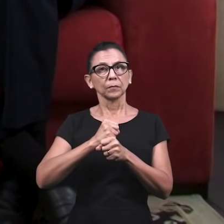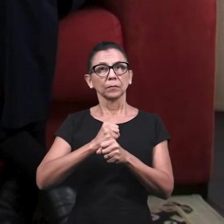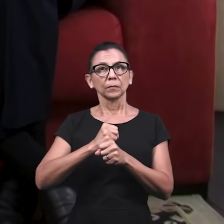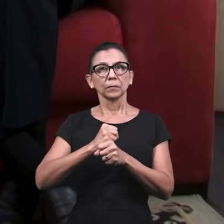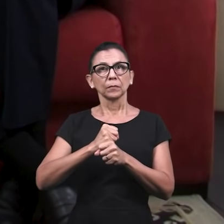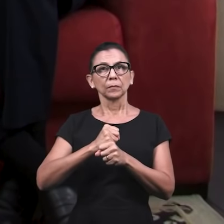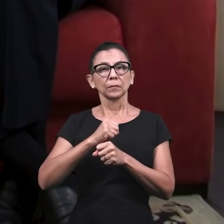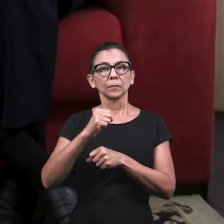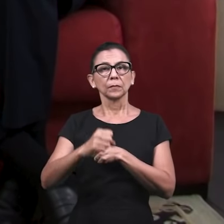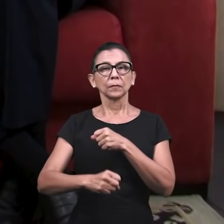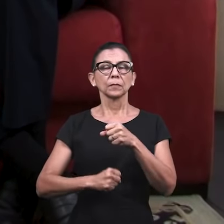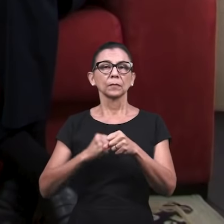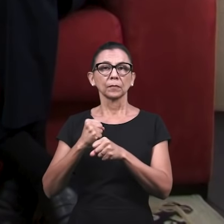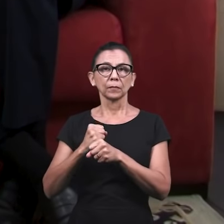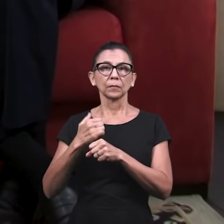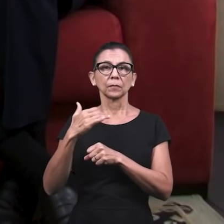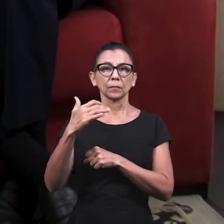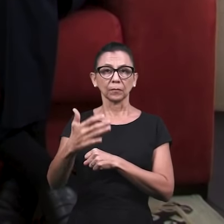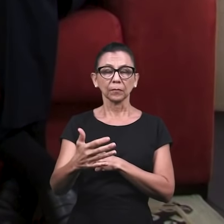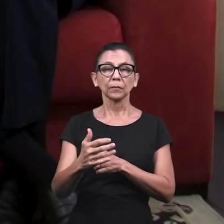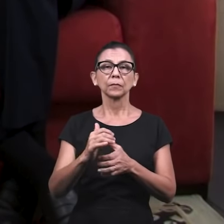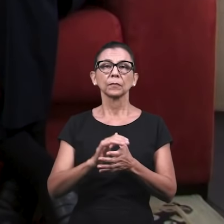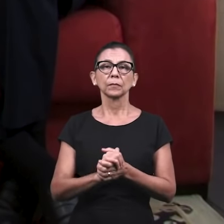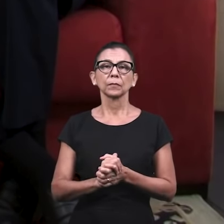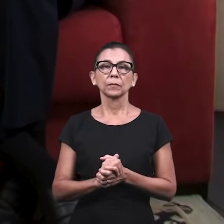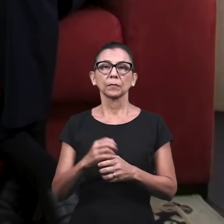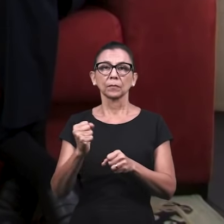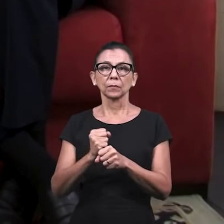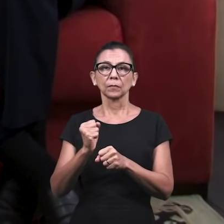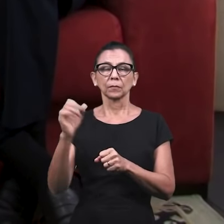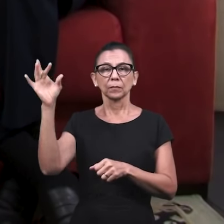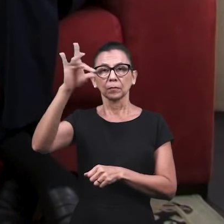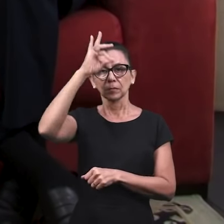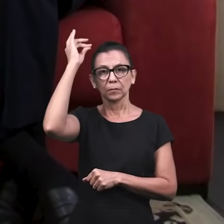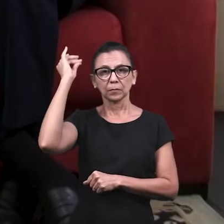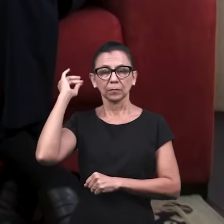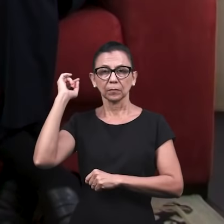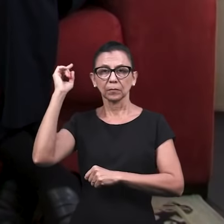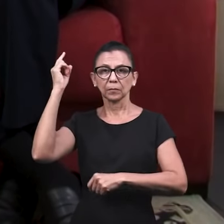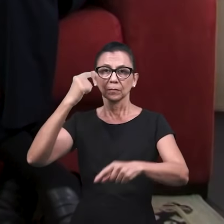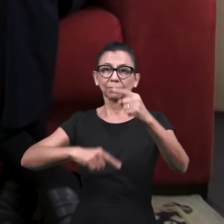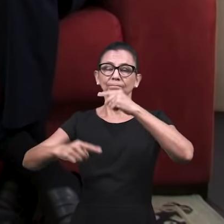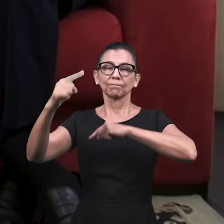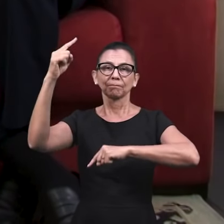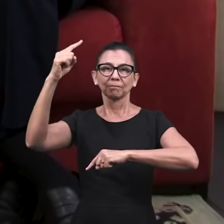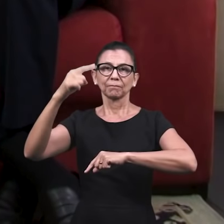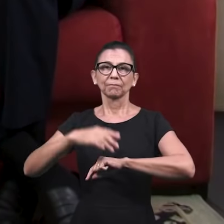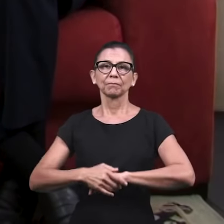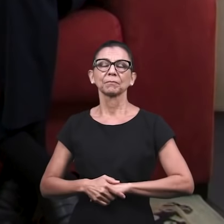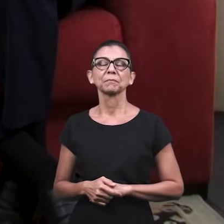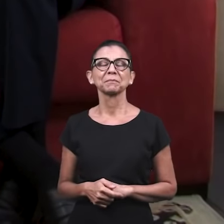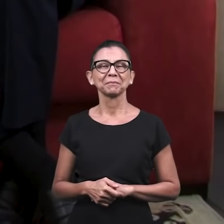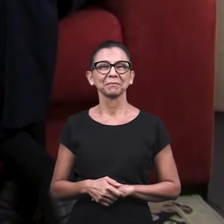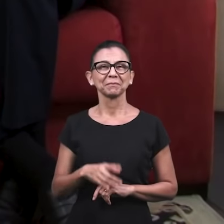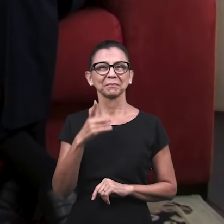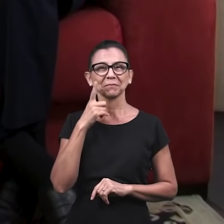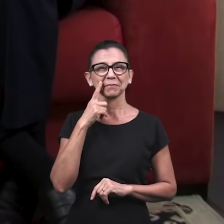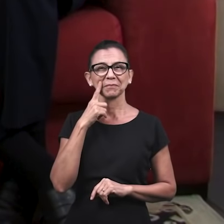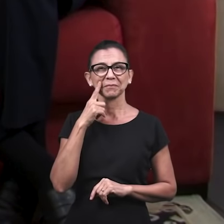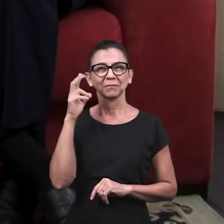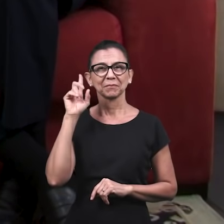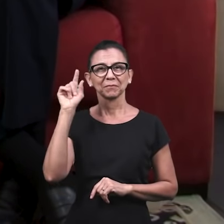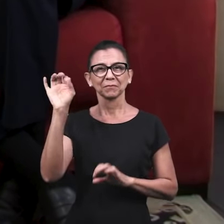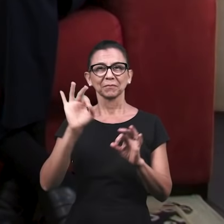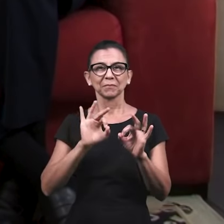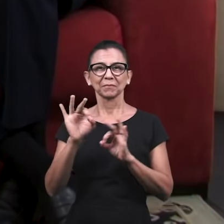haverá mais um salto da obra do Espírito Santo. Os irmãos aguardem, vão ver o que o Senhor está preparando para nós. E por isso,